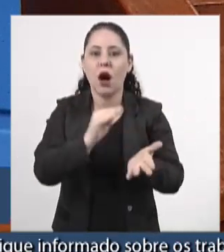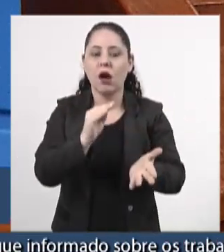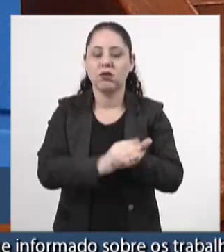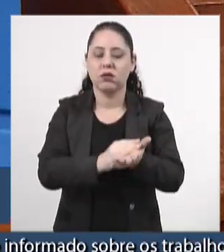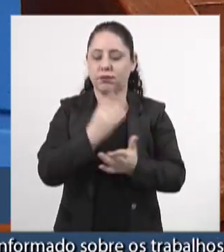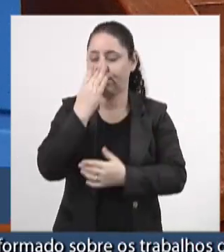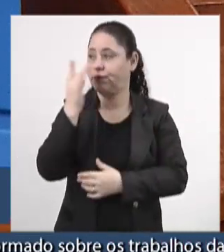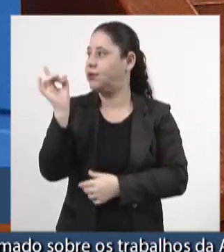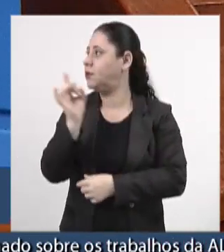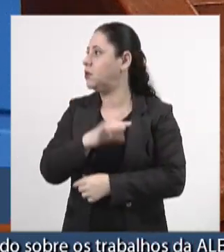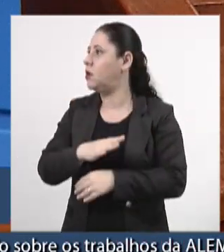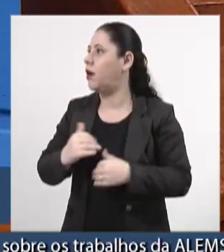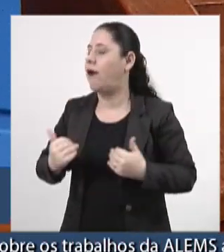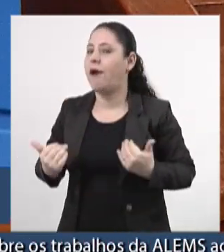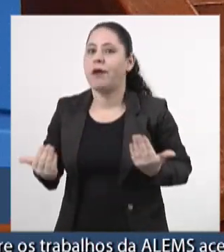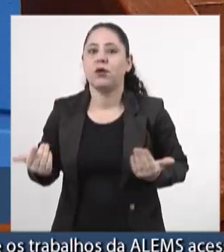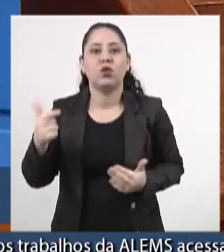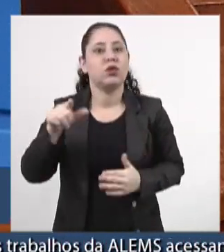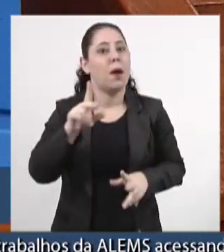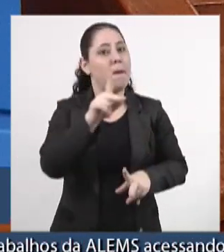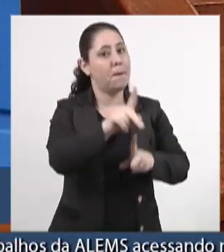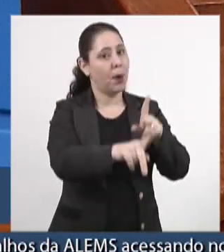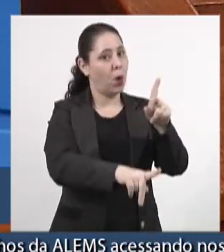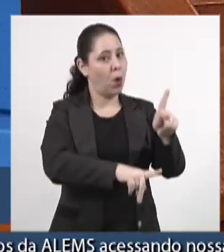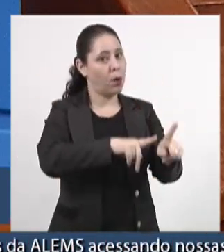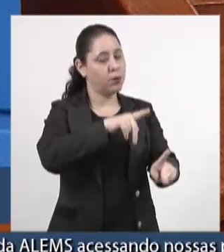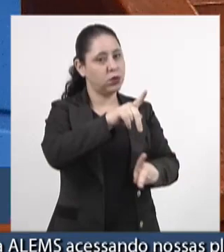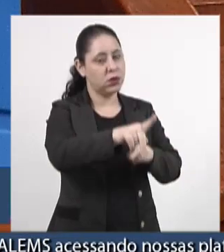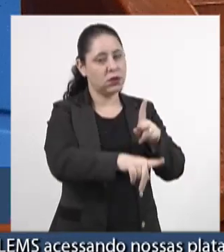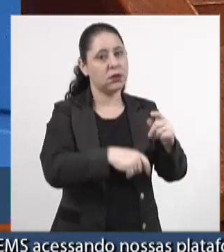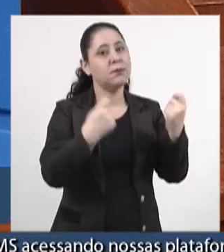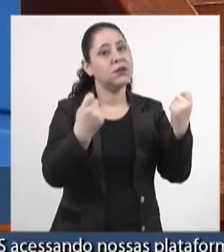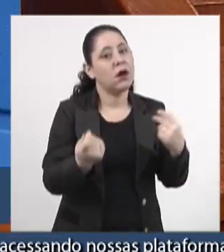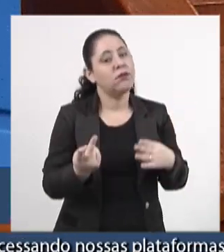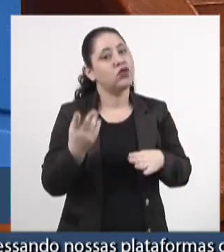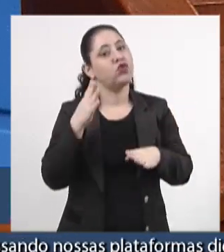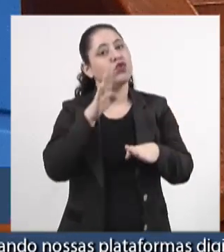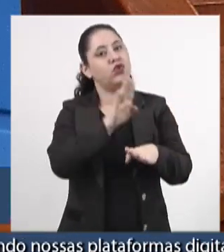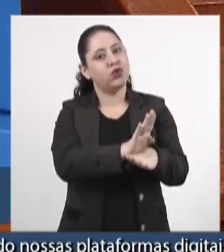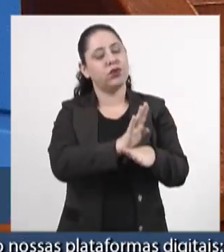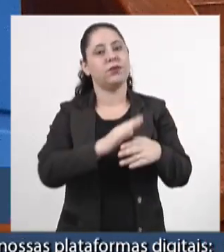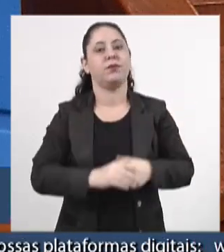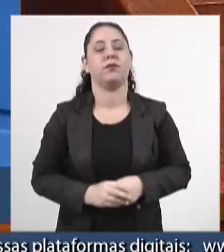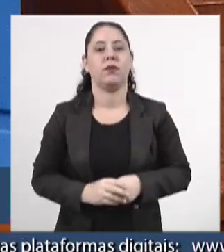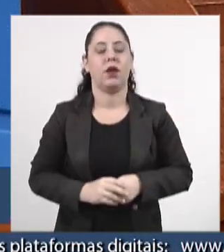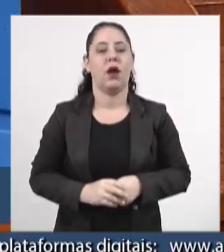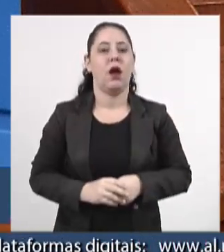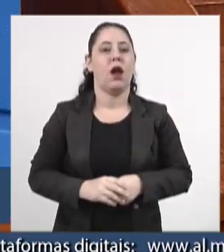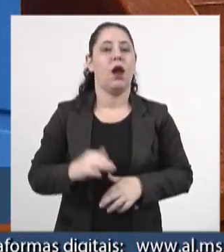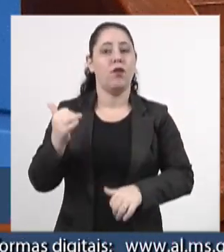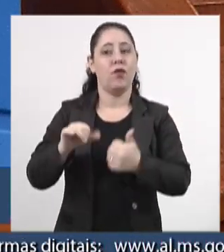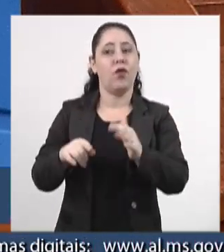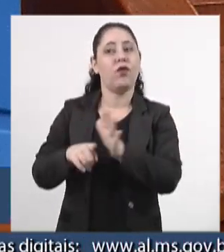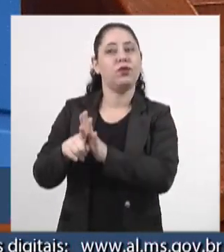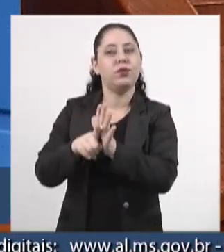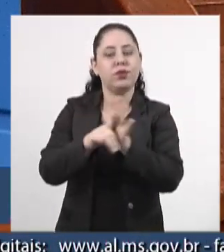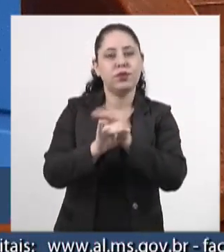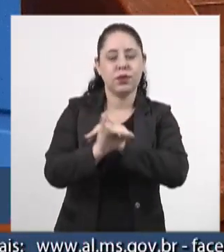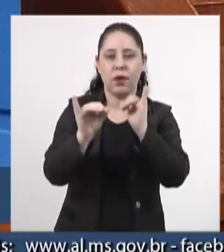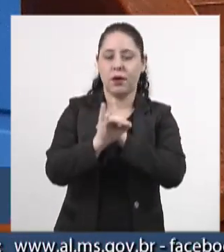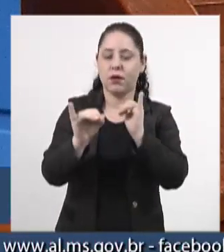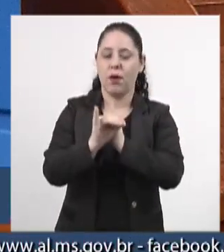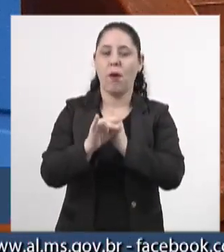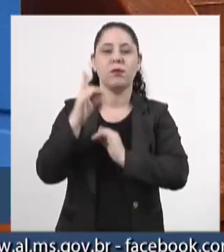vistas grossas a uma população desassistida. Os levantamentos do Ministério Público Federal comprovaram, deputada